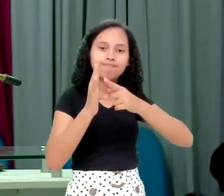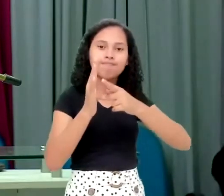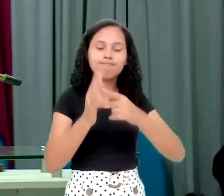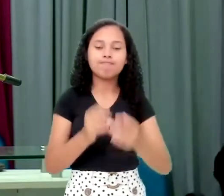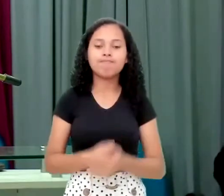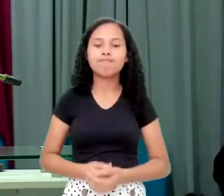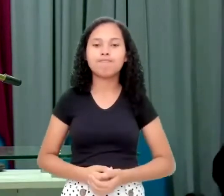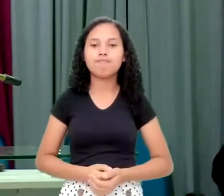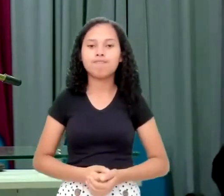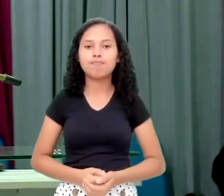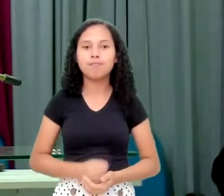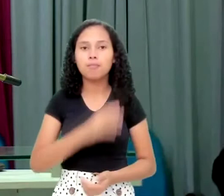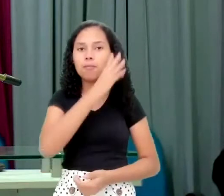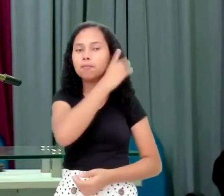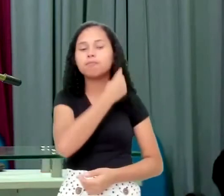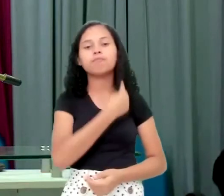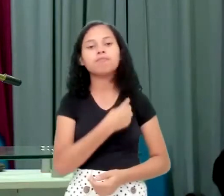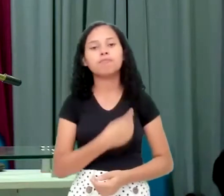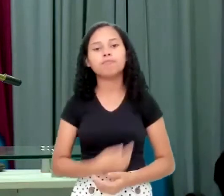Senhor,